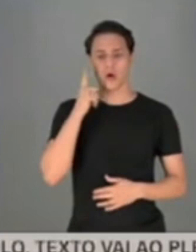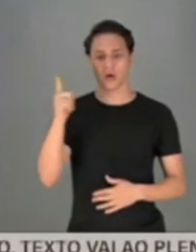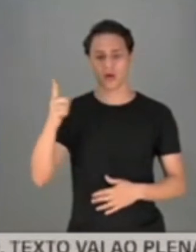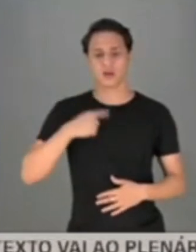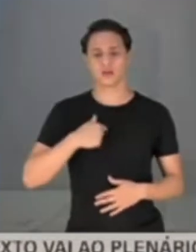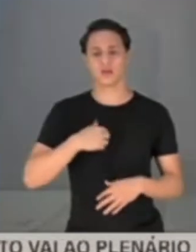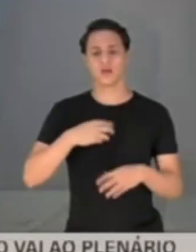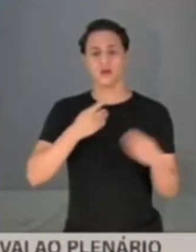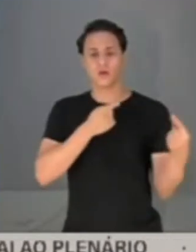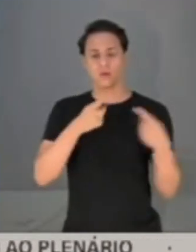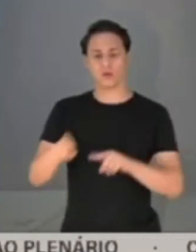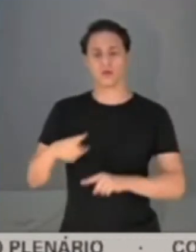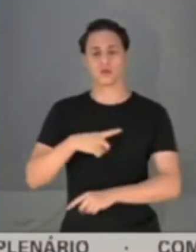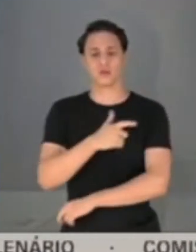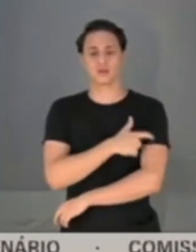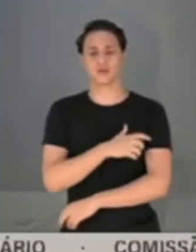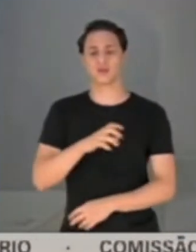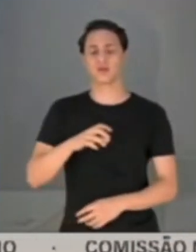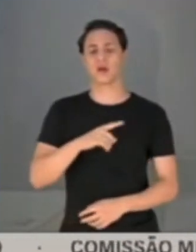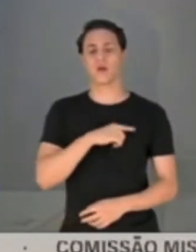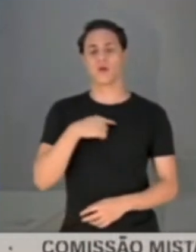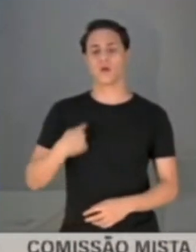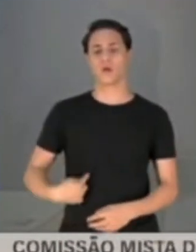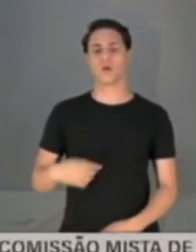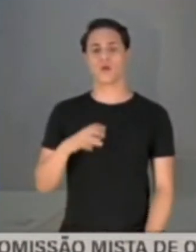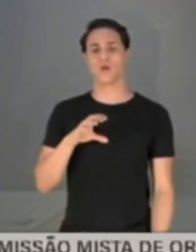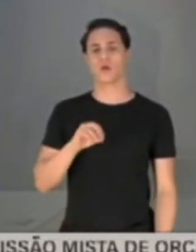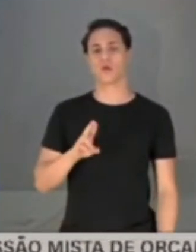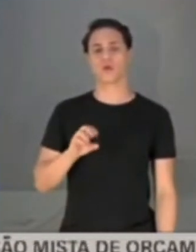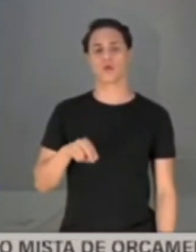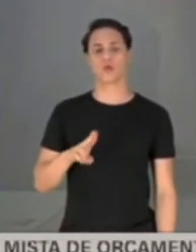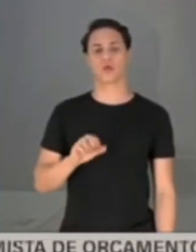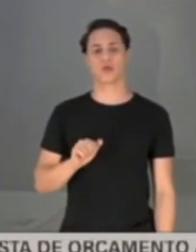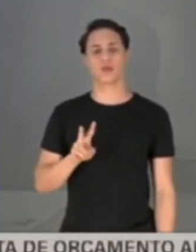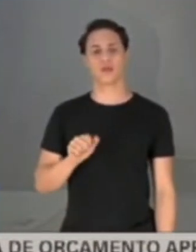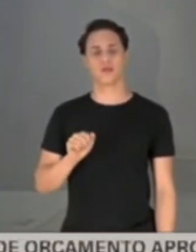desmoralizando a Coronavac. Se não fosse a Coronavac,